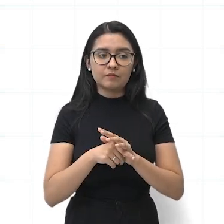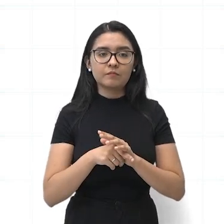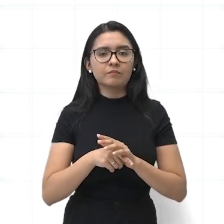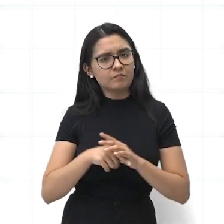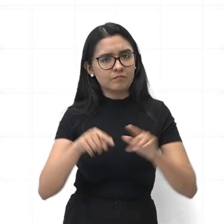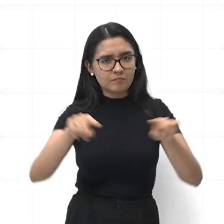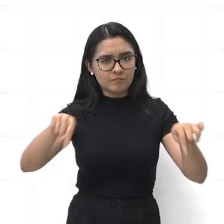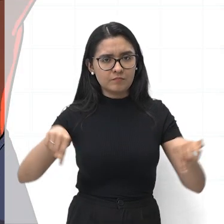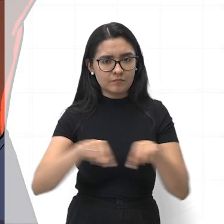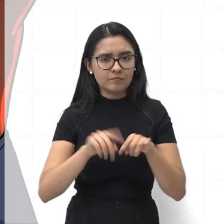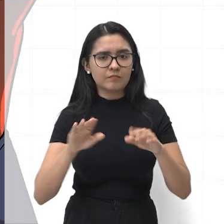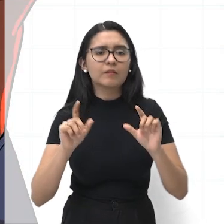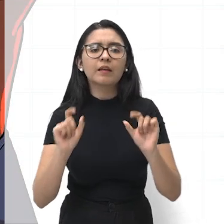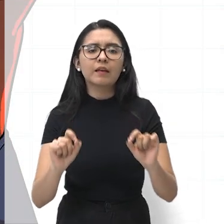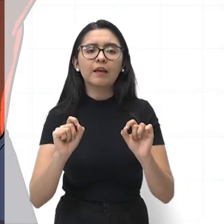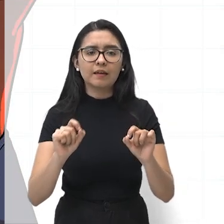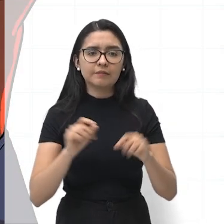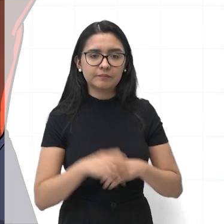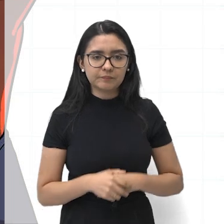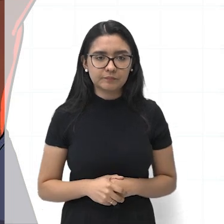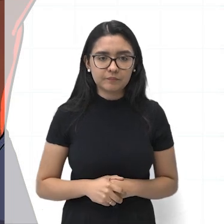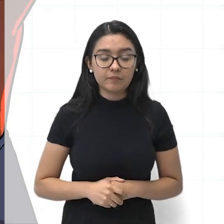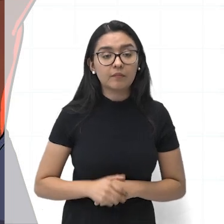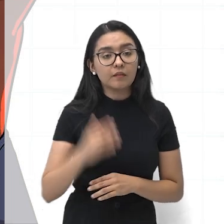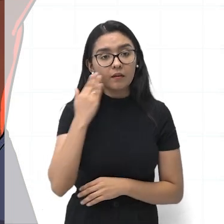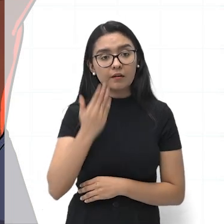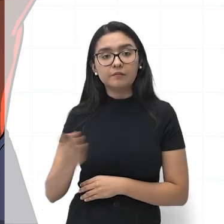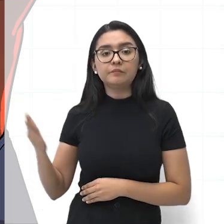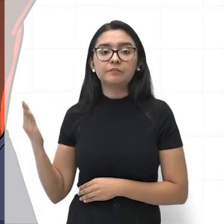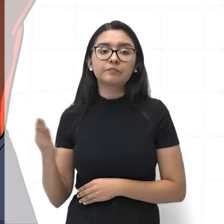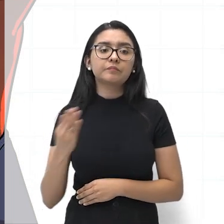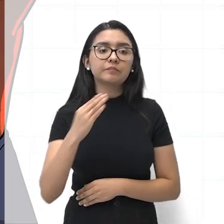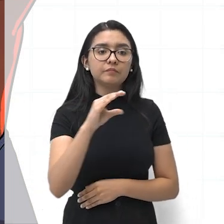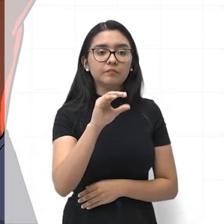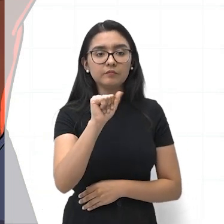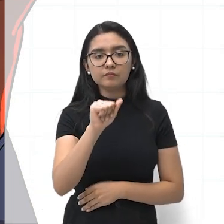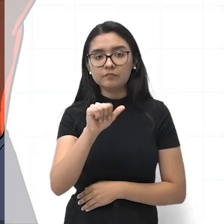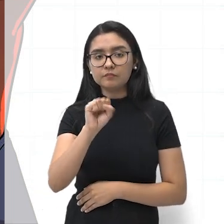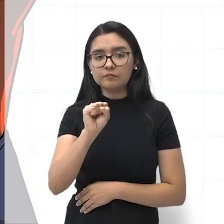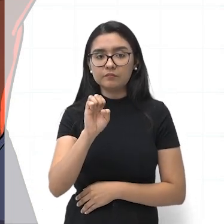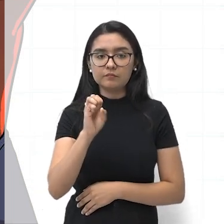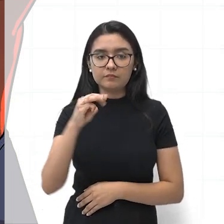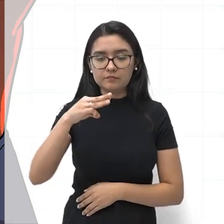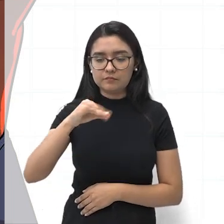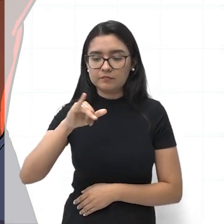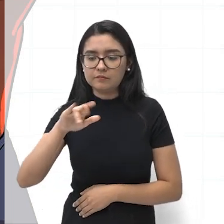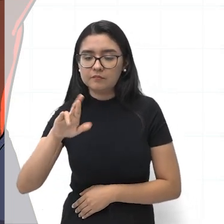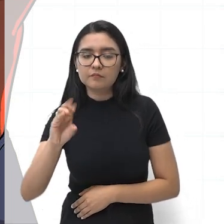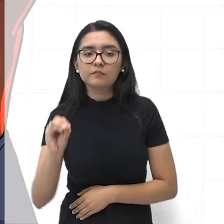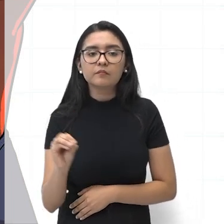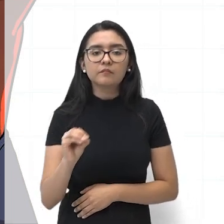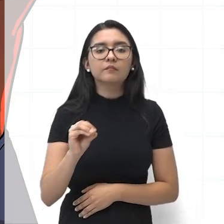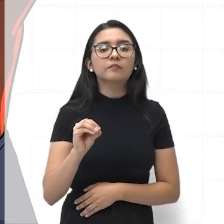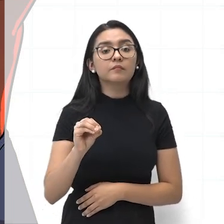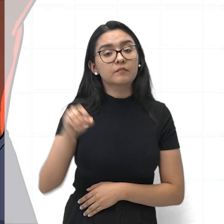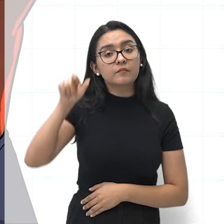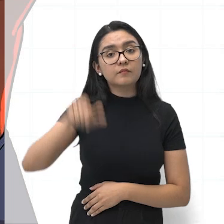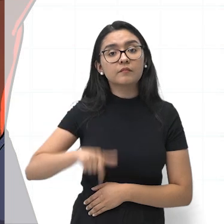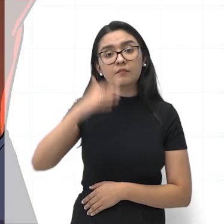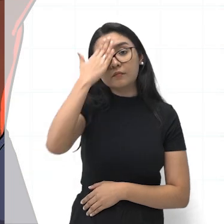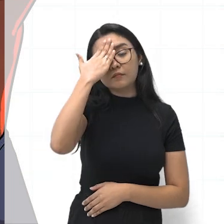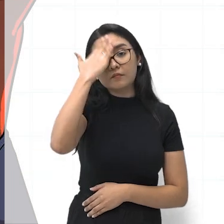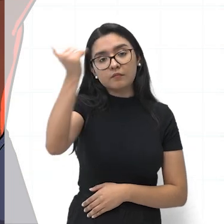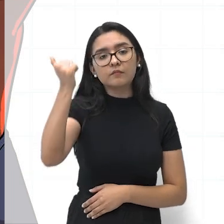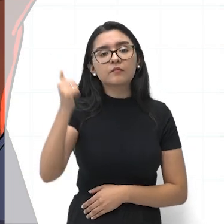Vamos relembrar quem é? Observem aí, é o Casemiro de Nascimento Martins, mais